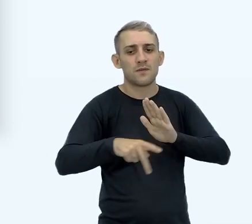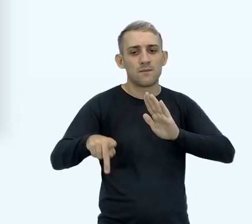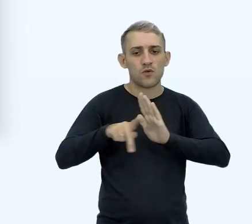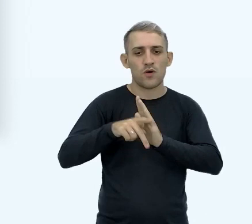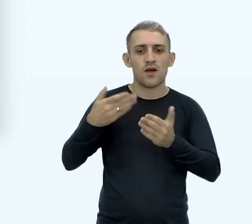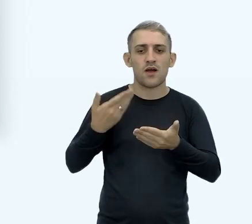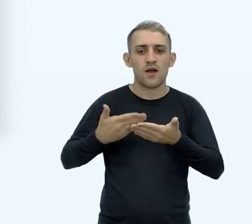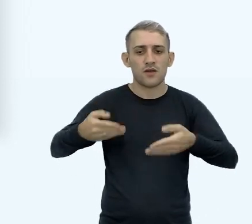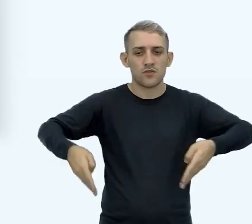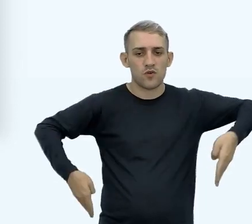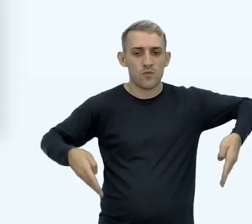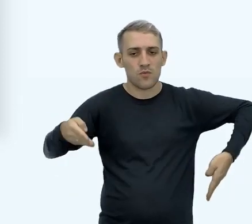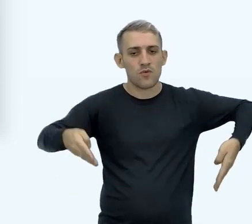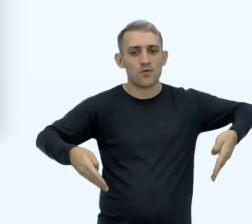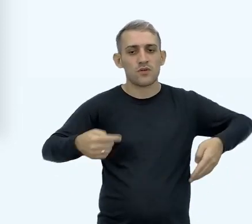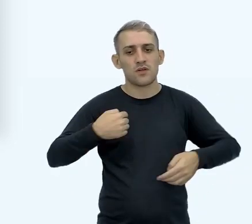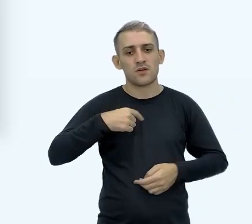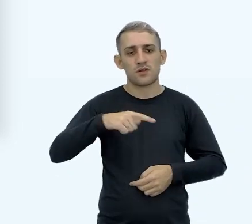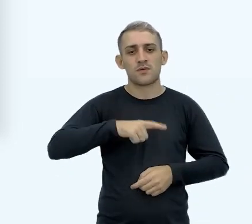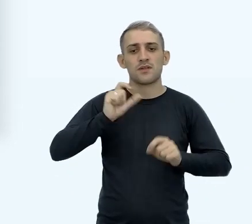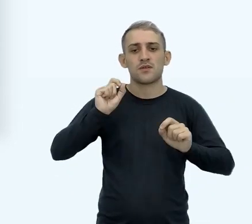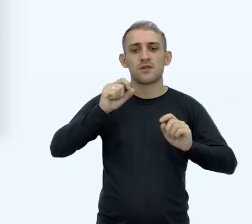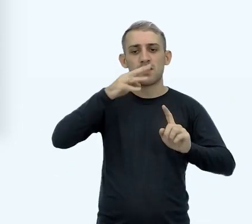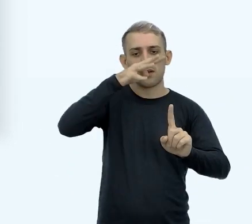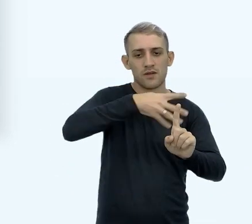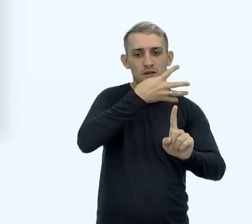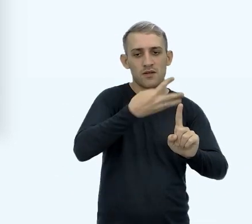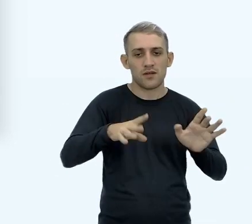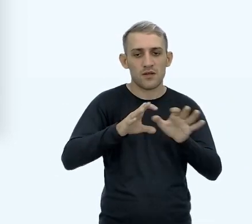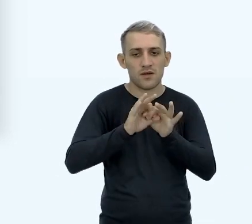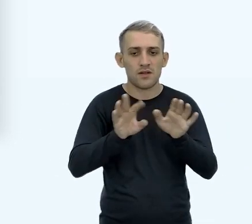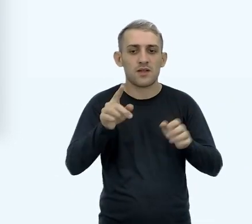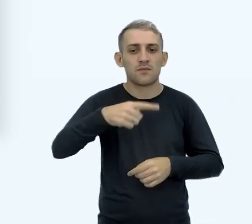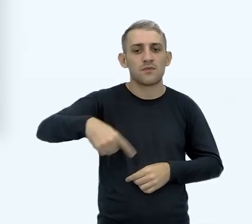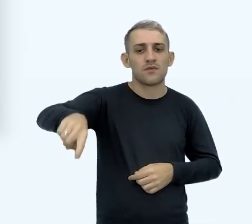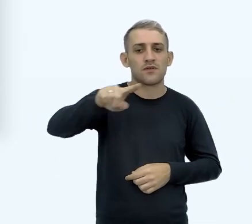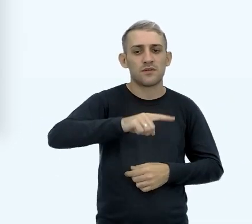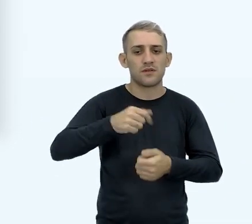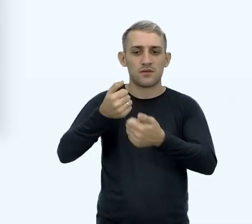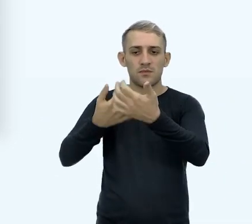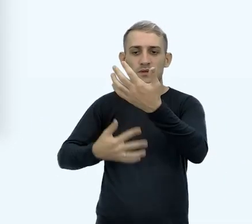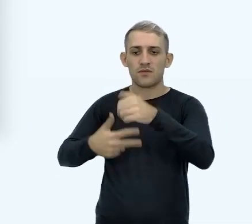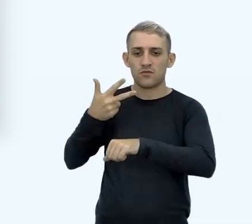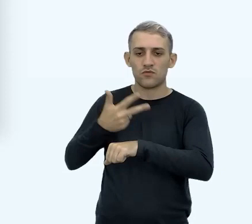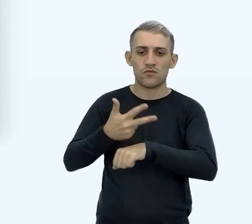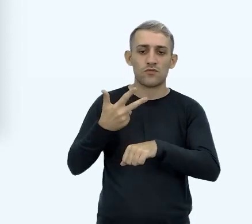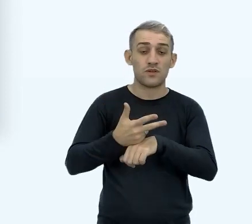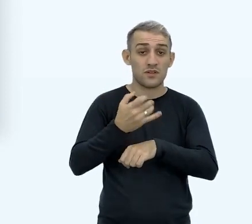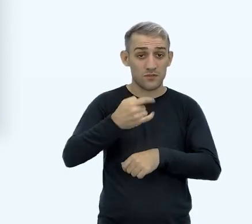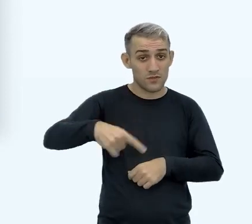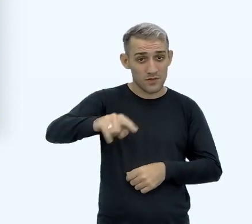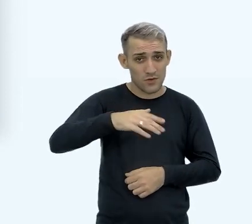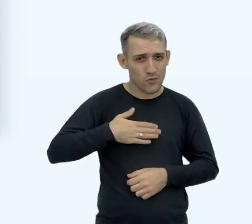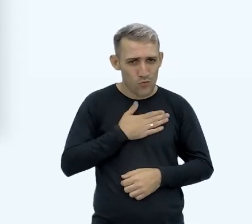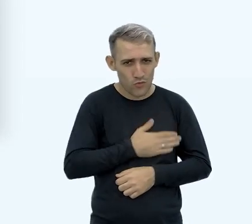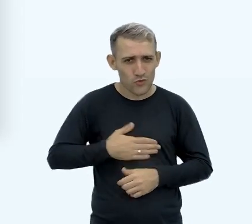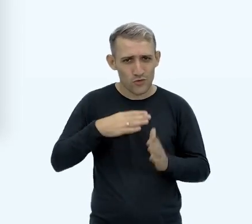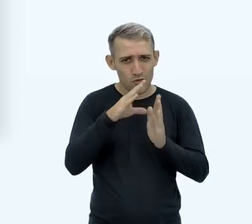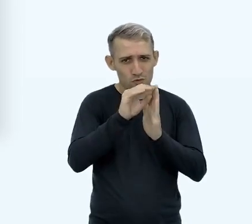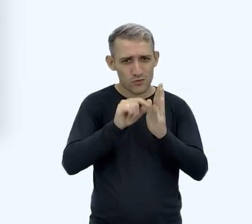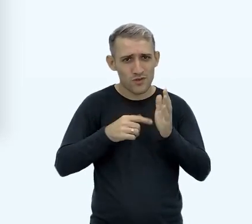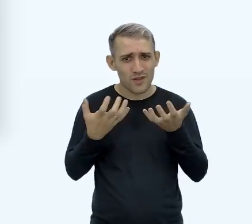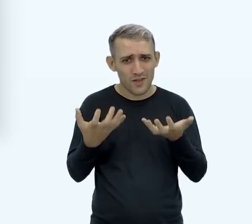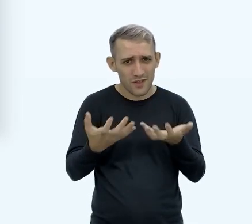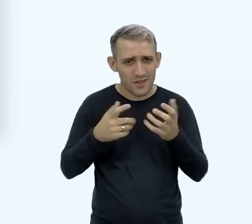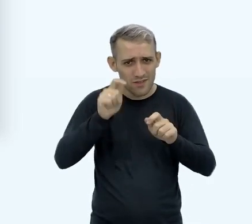de robótica, então eu também deixei a planilha disponibilizada na descrição desse vídeo. E se você gostou desse conteúdo e gostaria de dar